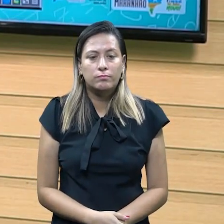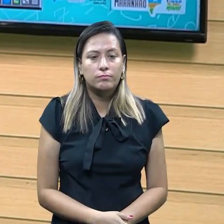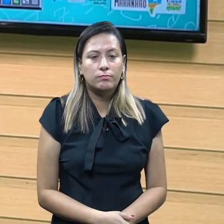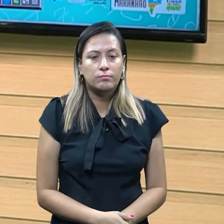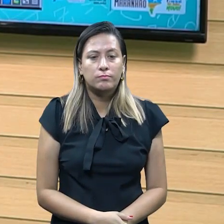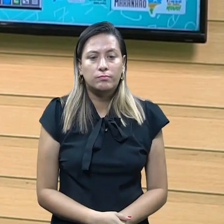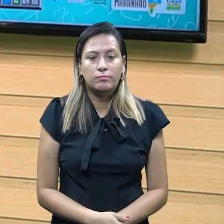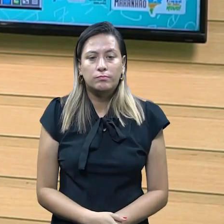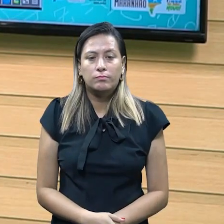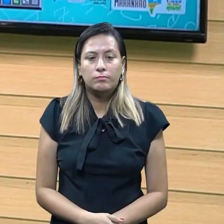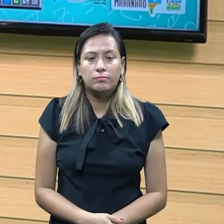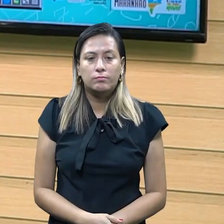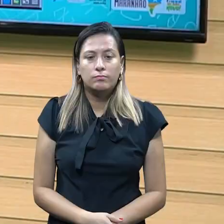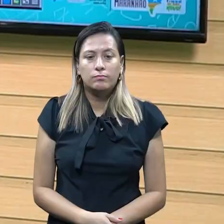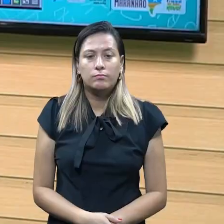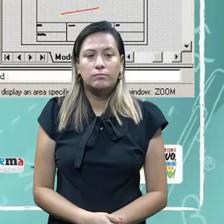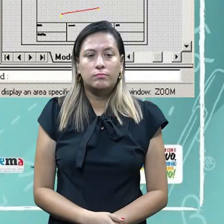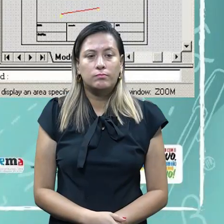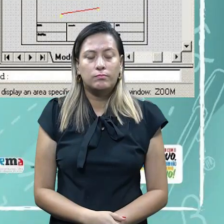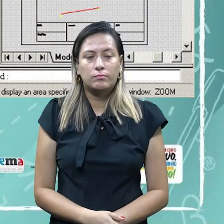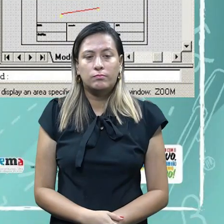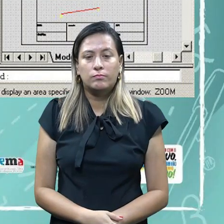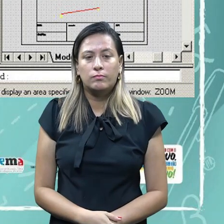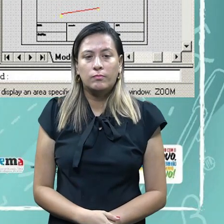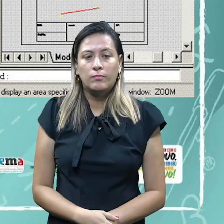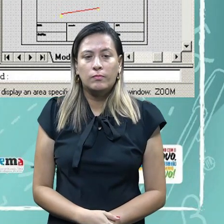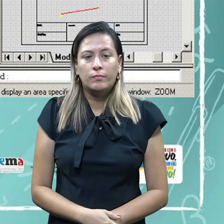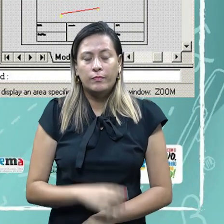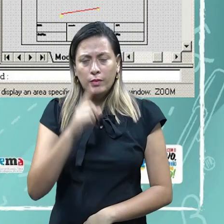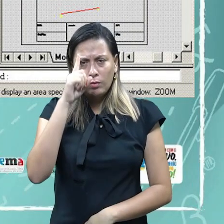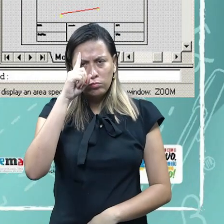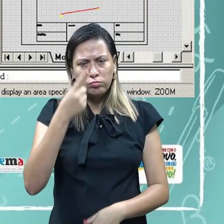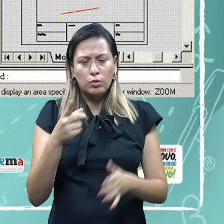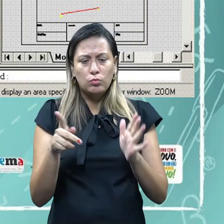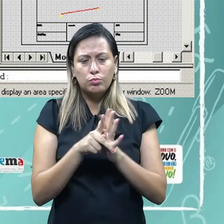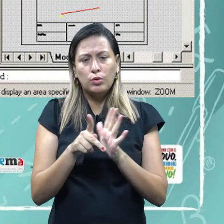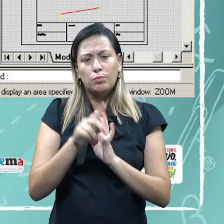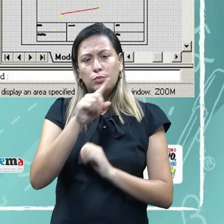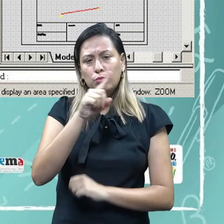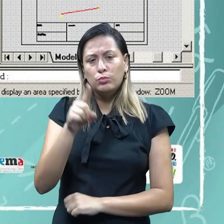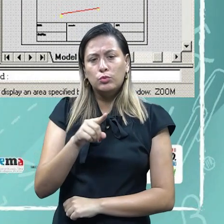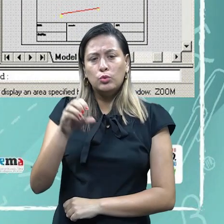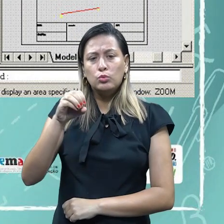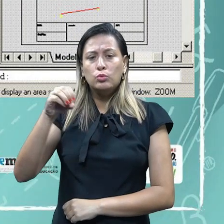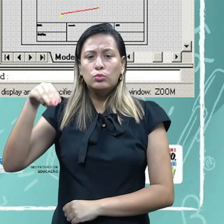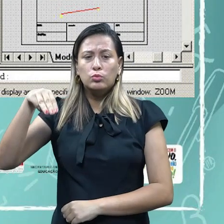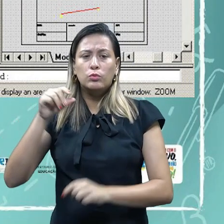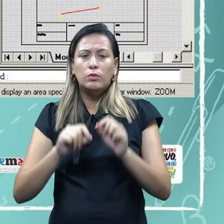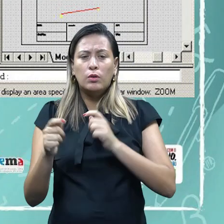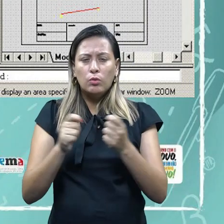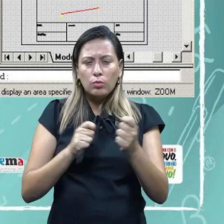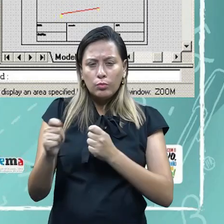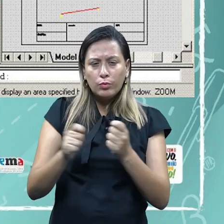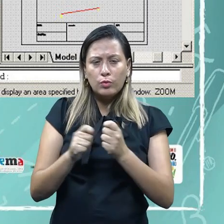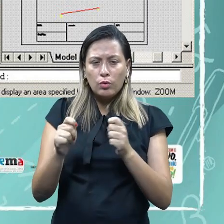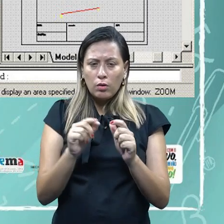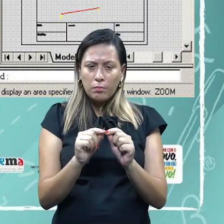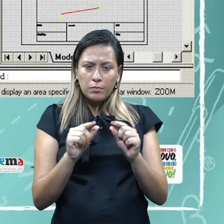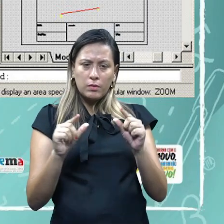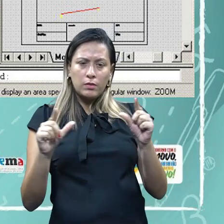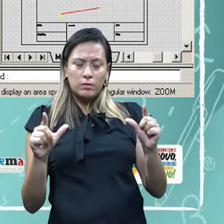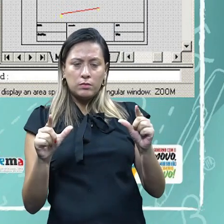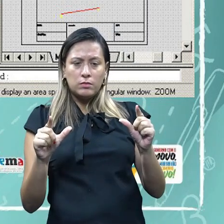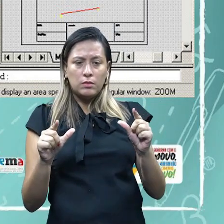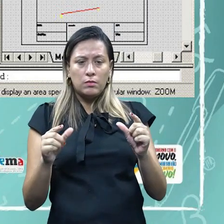seu desenho desproporcional. O comando zoom. O comando zoom controla o grau de ampliação